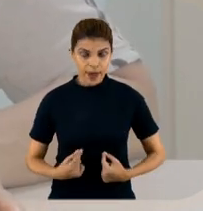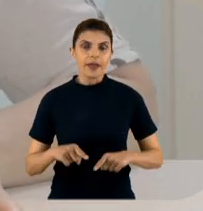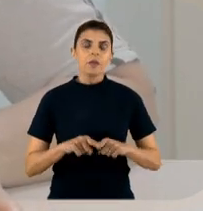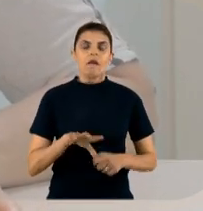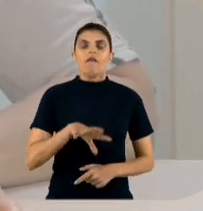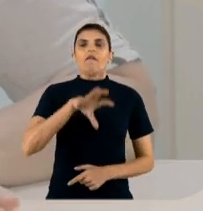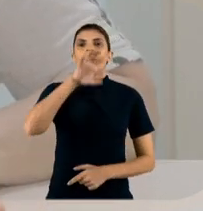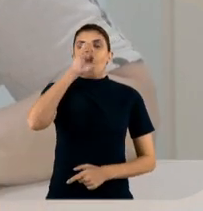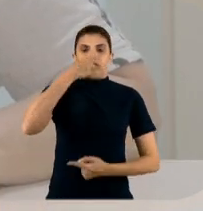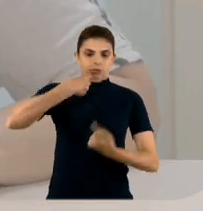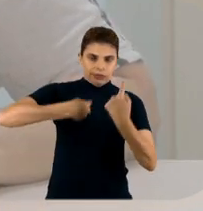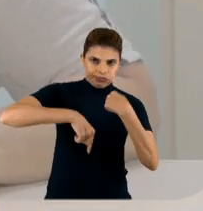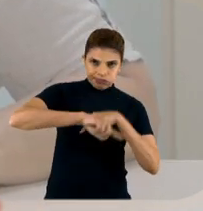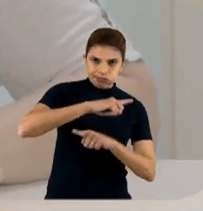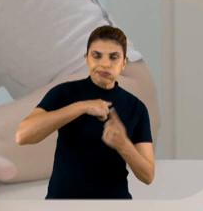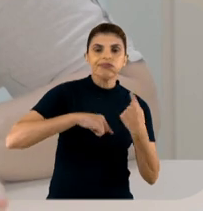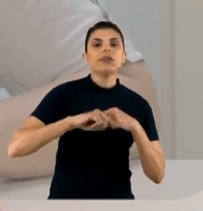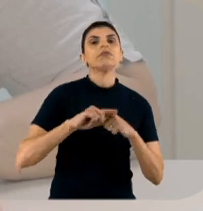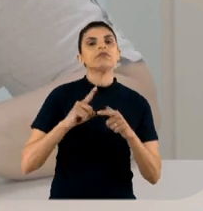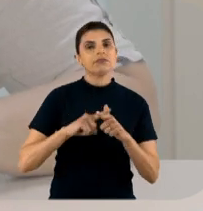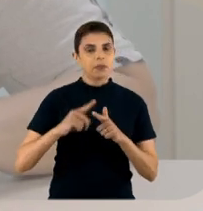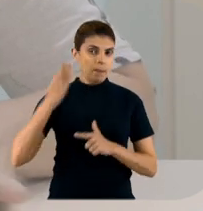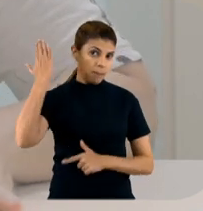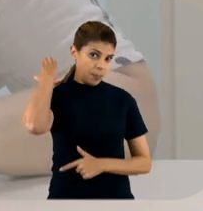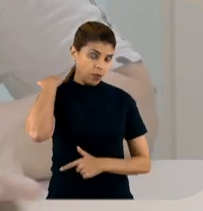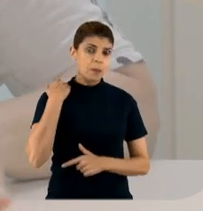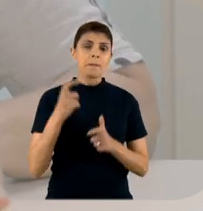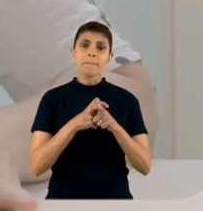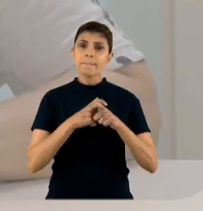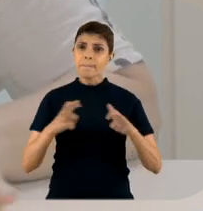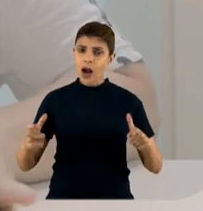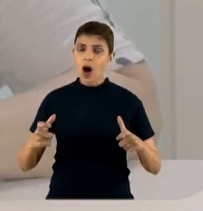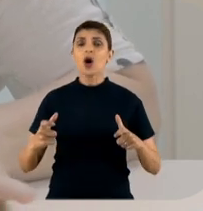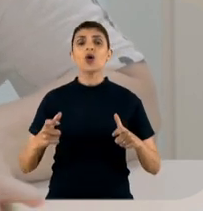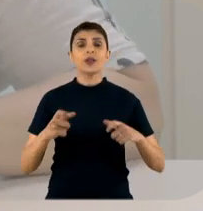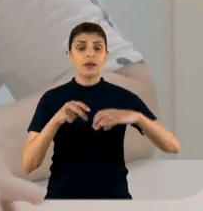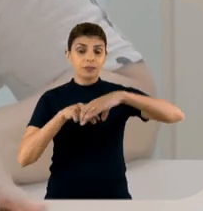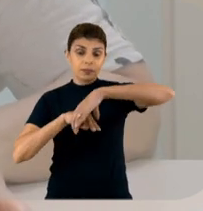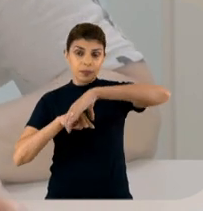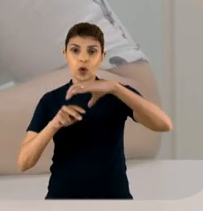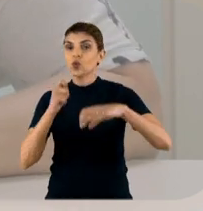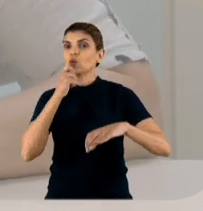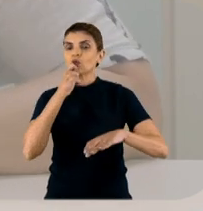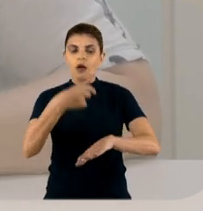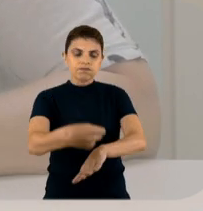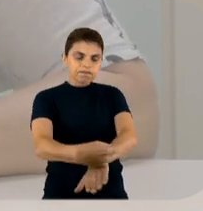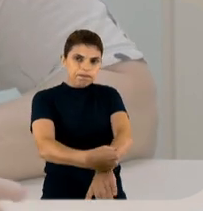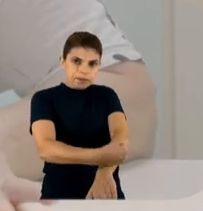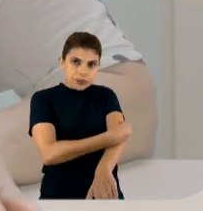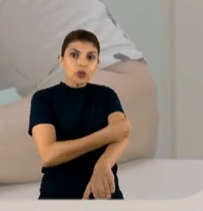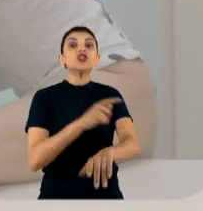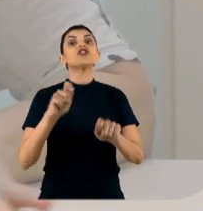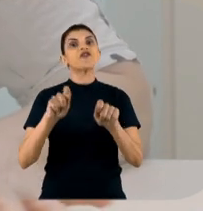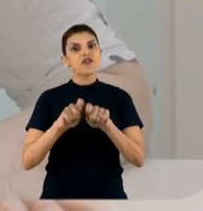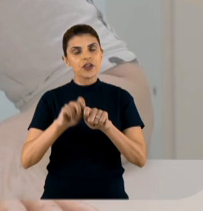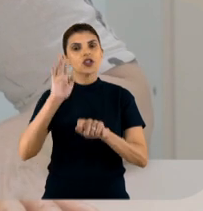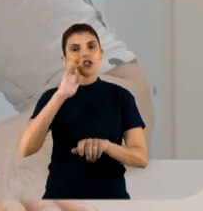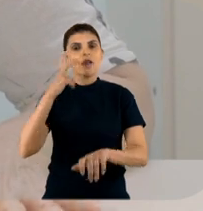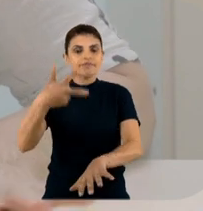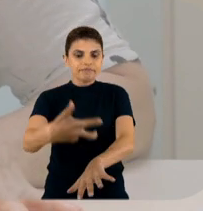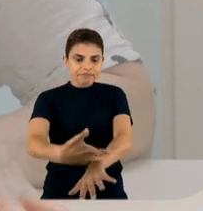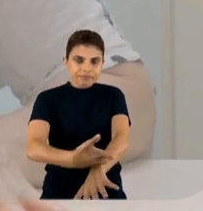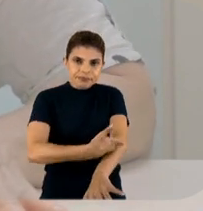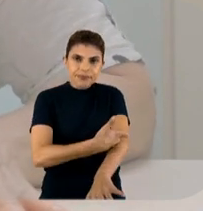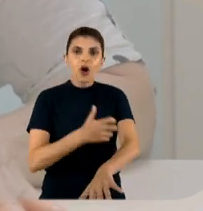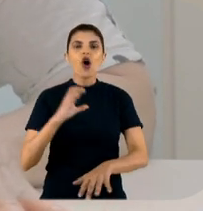embolia pulmonar eh a maioria das tomografias é feita sem contraste mas em alguns lugares já foi feito tomografia com